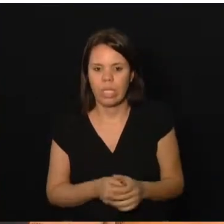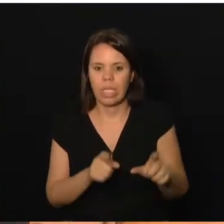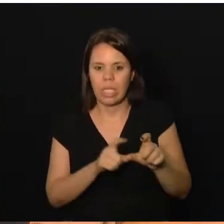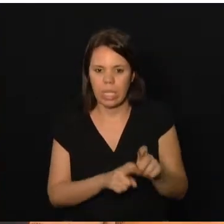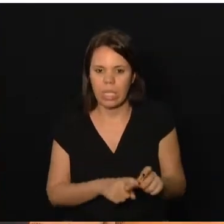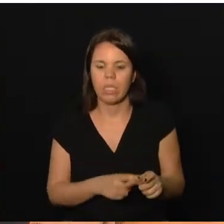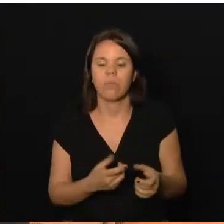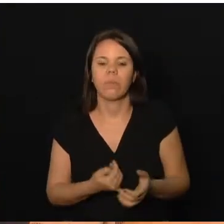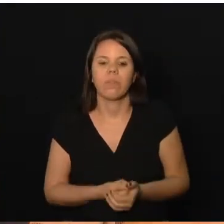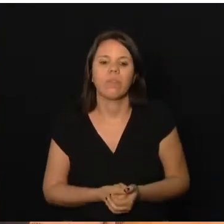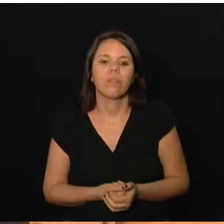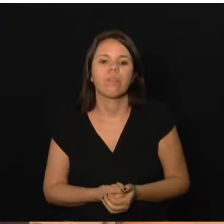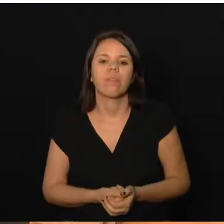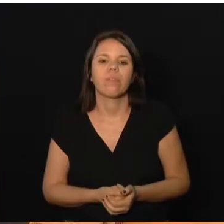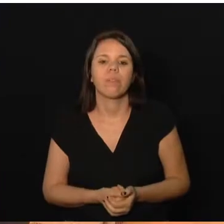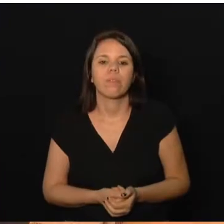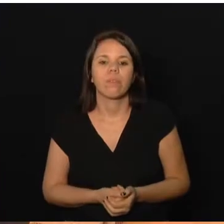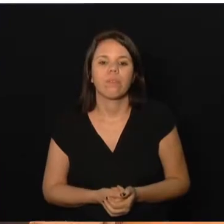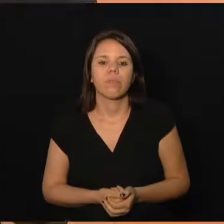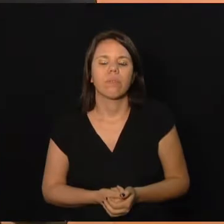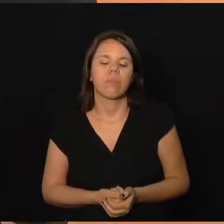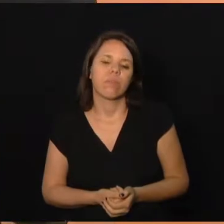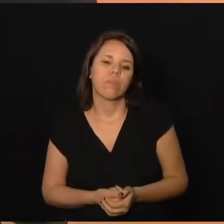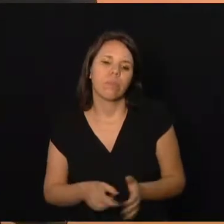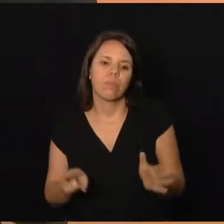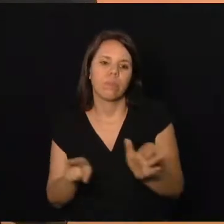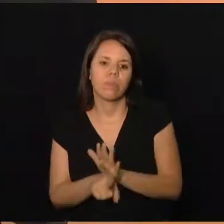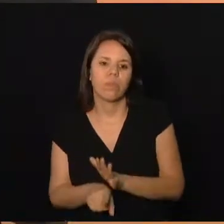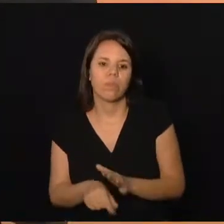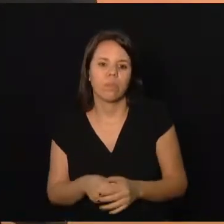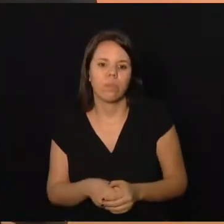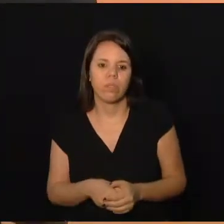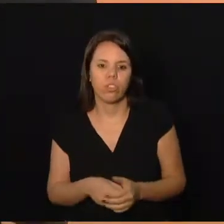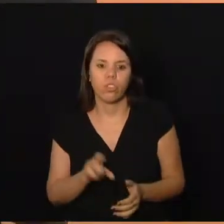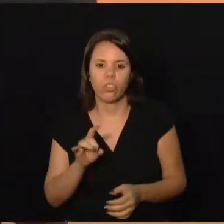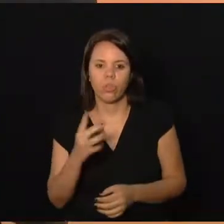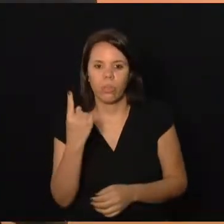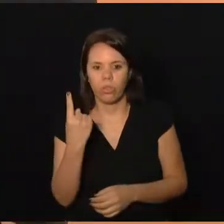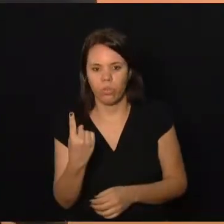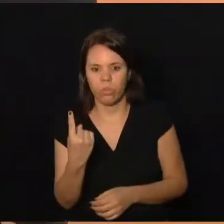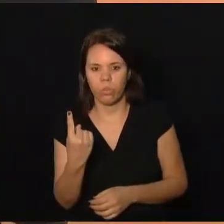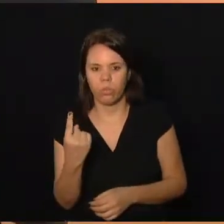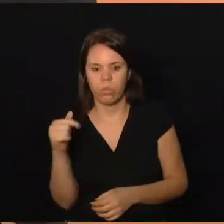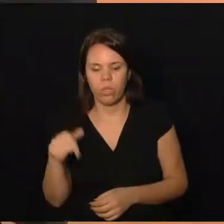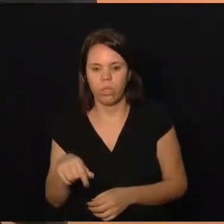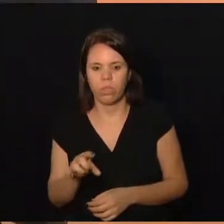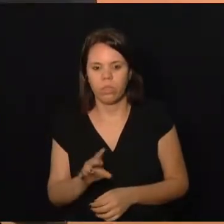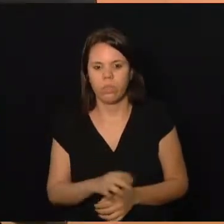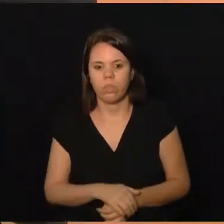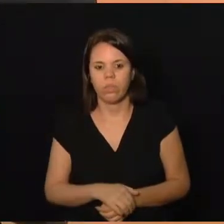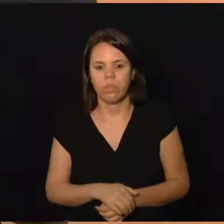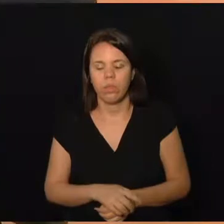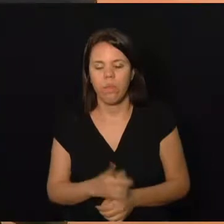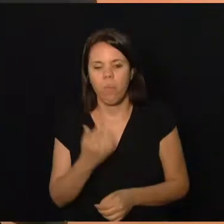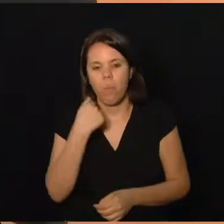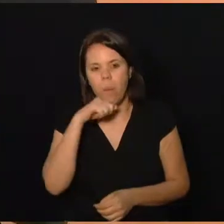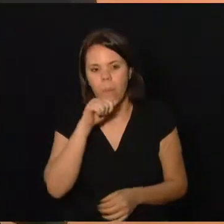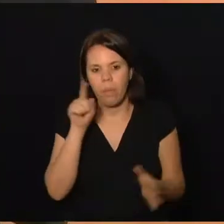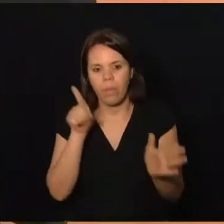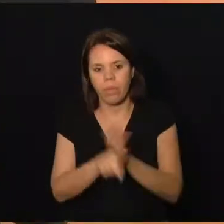química. Tem uma pergunta, eu vou... Mais uma aqui, tá? É uma mãe